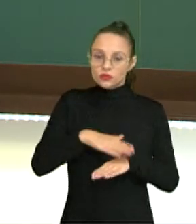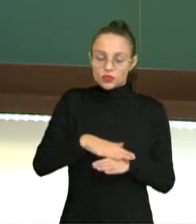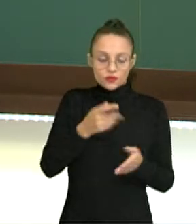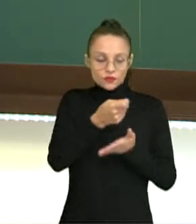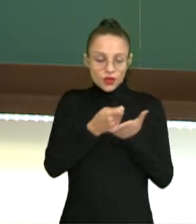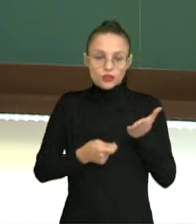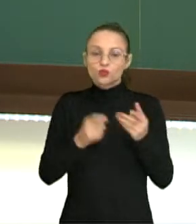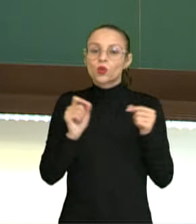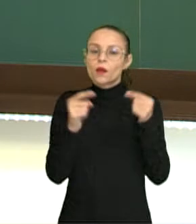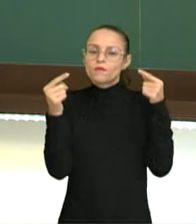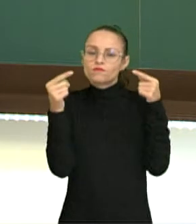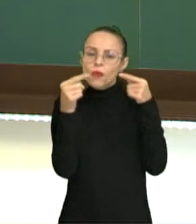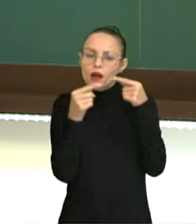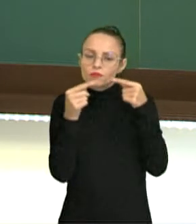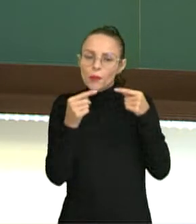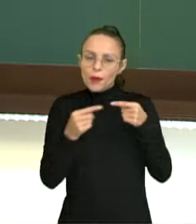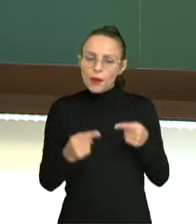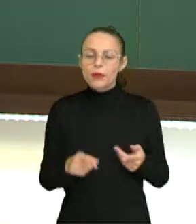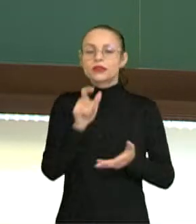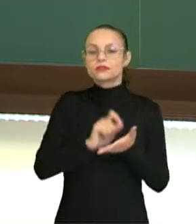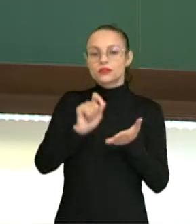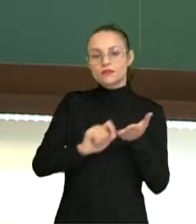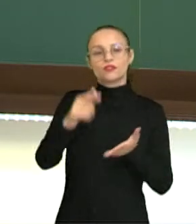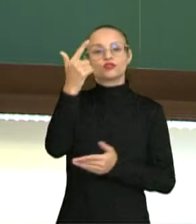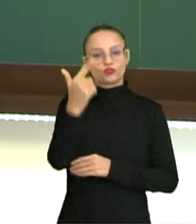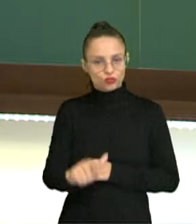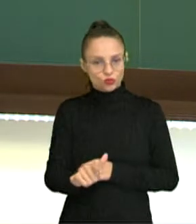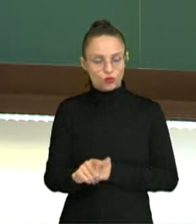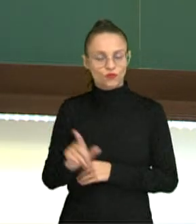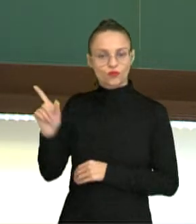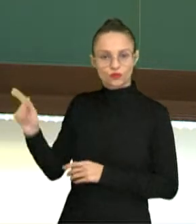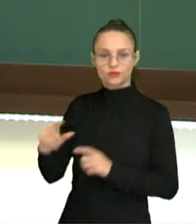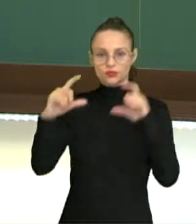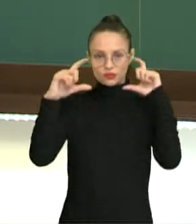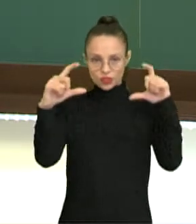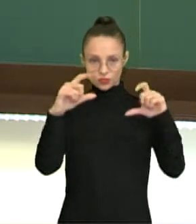A concordância e reescrever esse trecho que está aqui em amarelo.